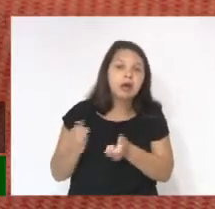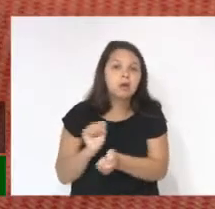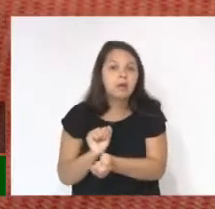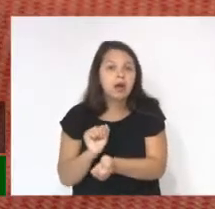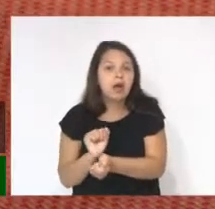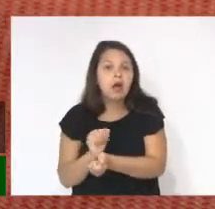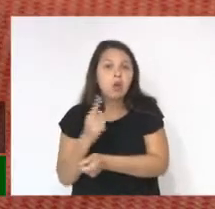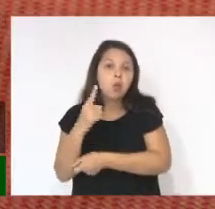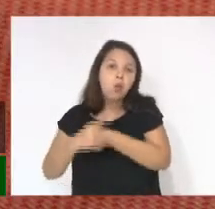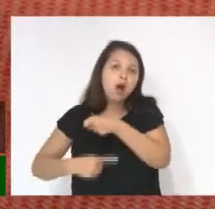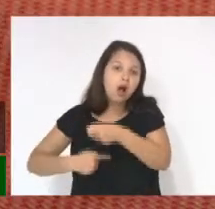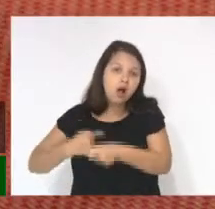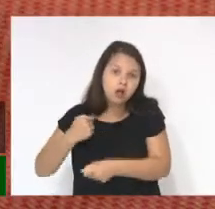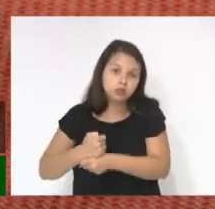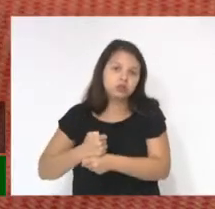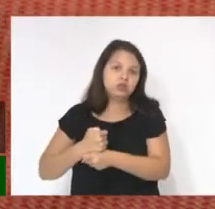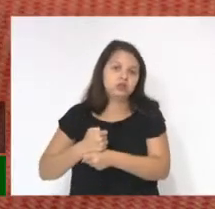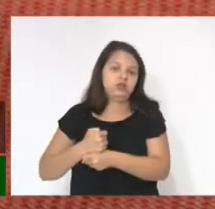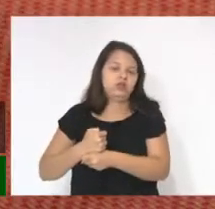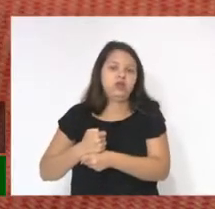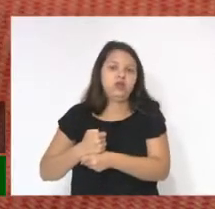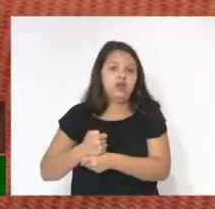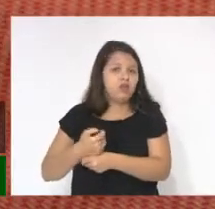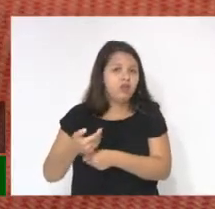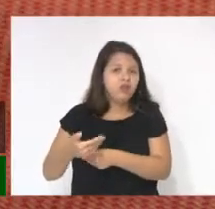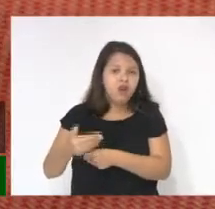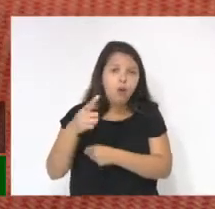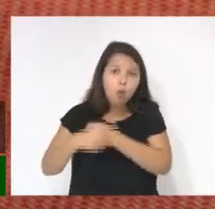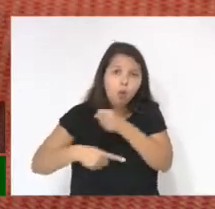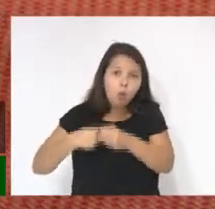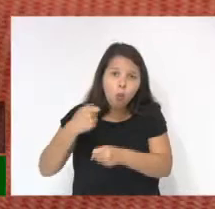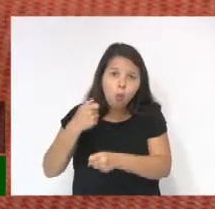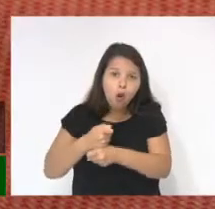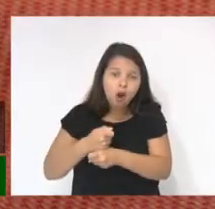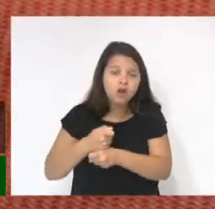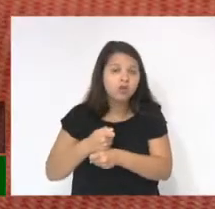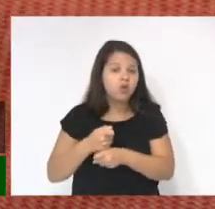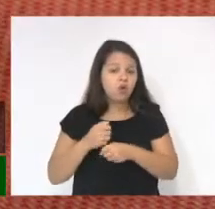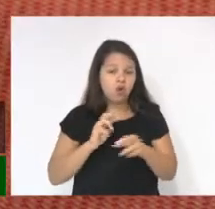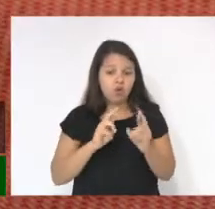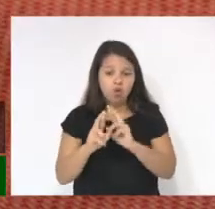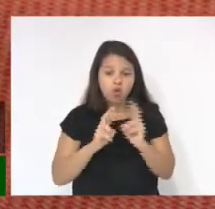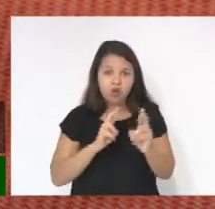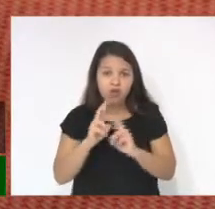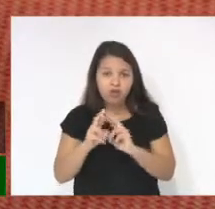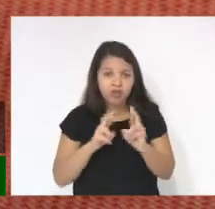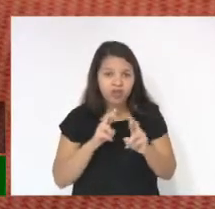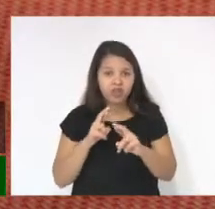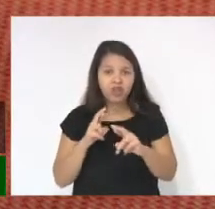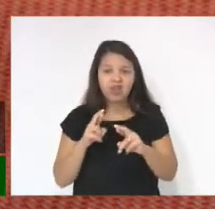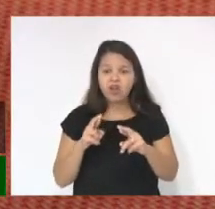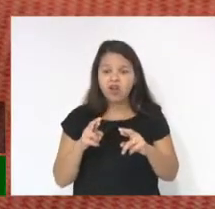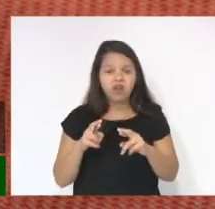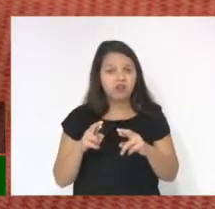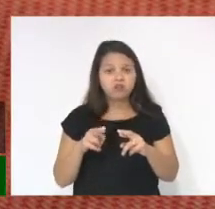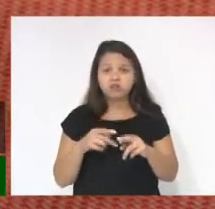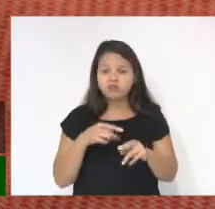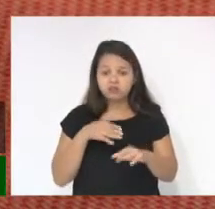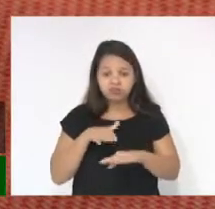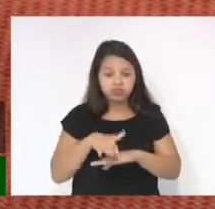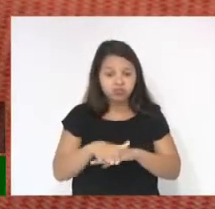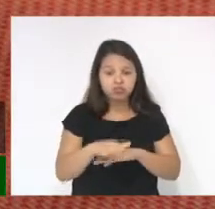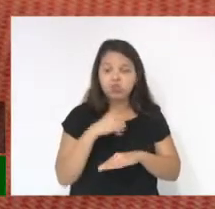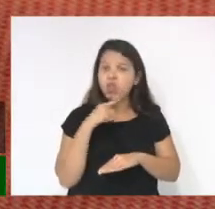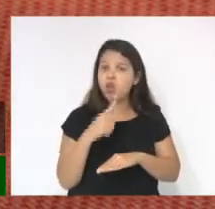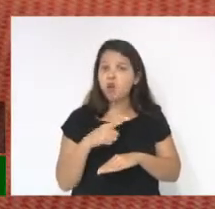um ano. Daqui a um ano, essas rodovias estarão todas interditadas, deputado Berlanda, por absoluta